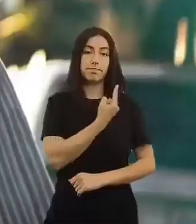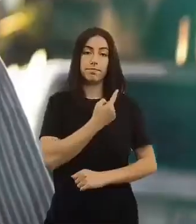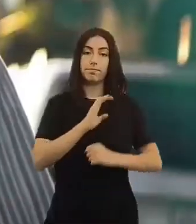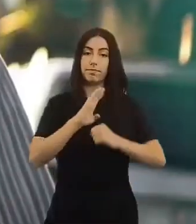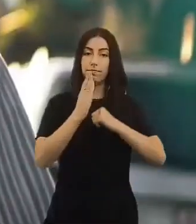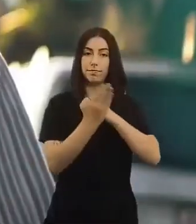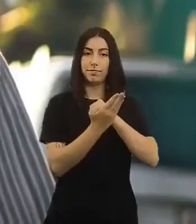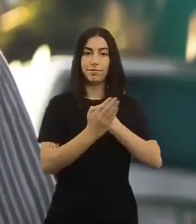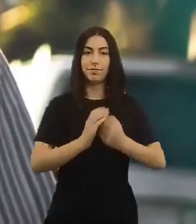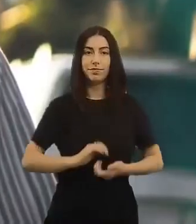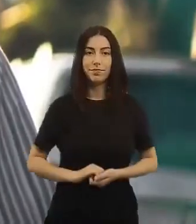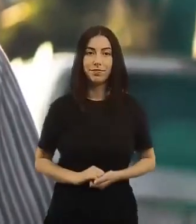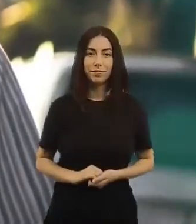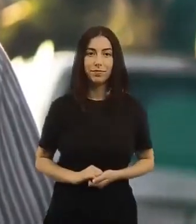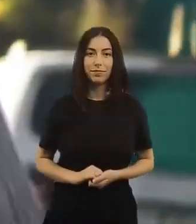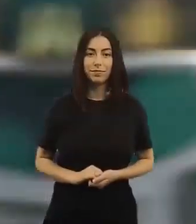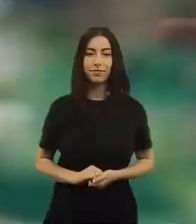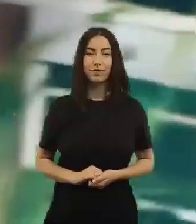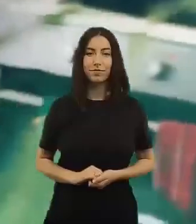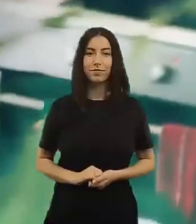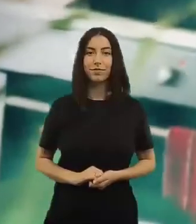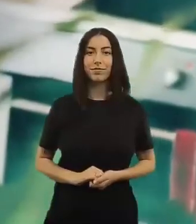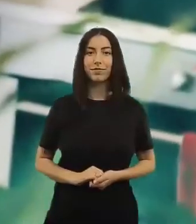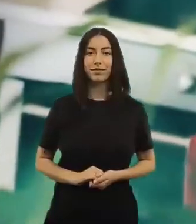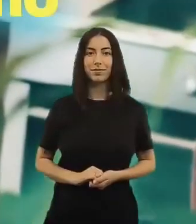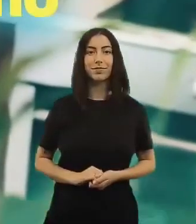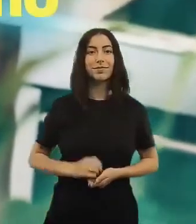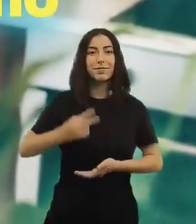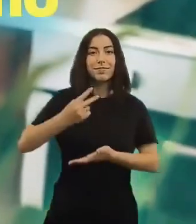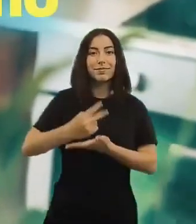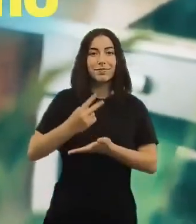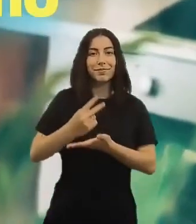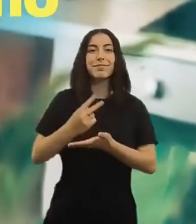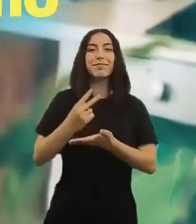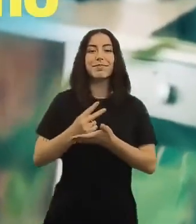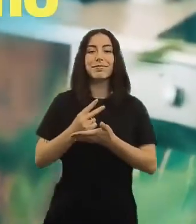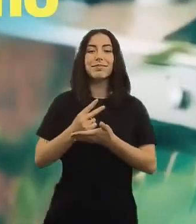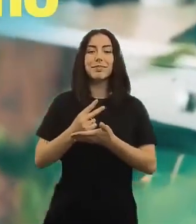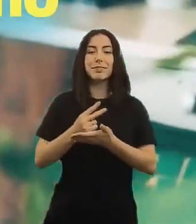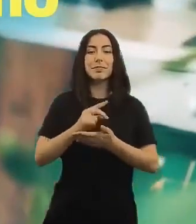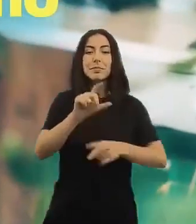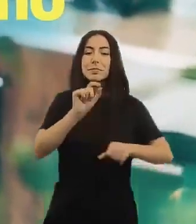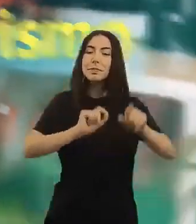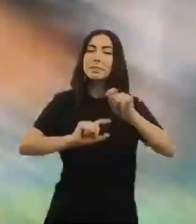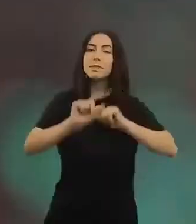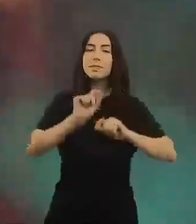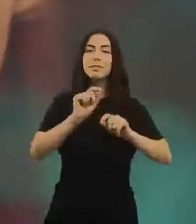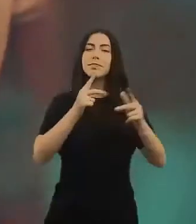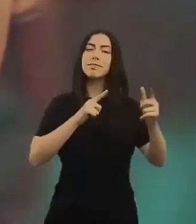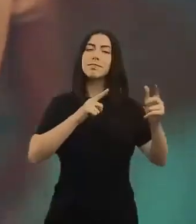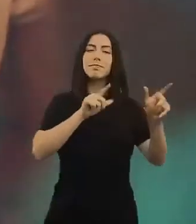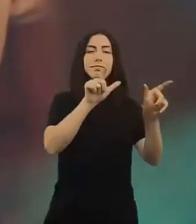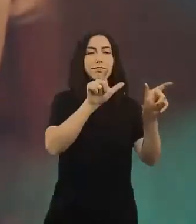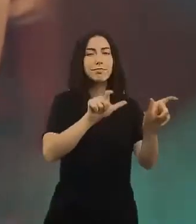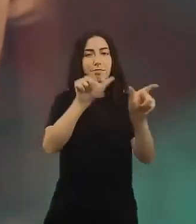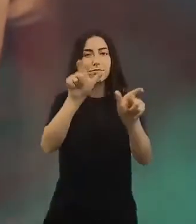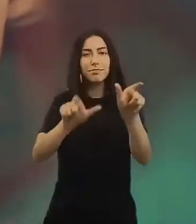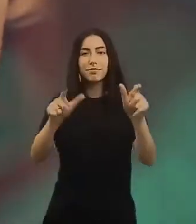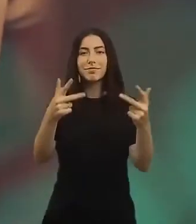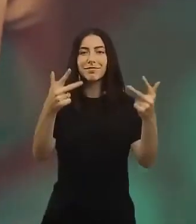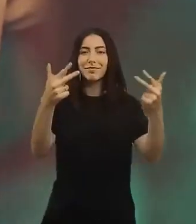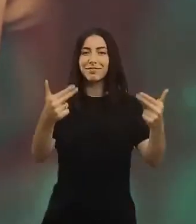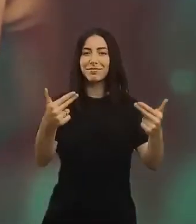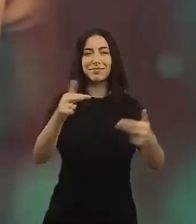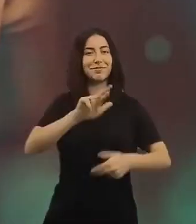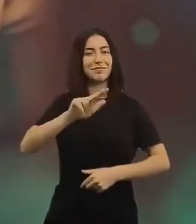Cada dia uma história esperando por mim. Sei que não tô sozinha, existem outras iguais a mim. O caminho não é fácil, a gente sabe